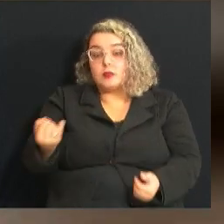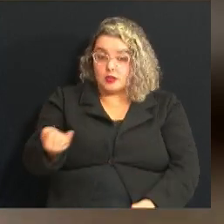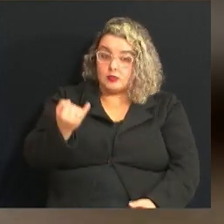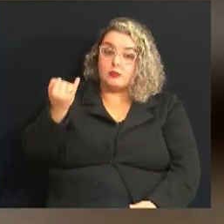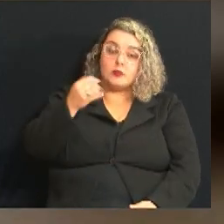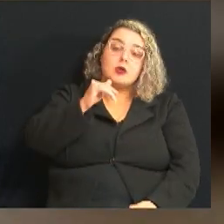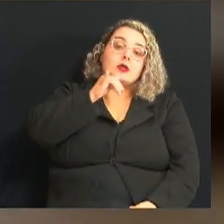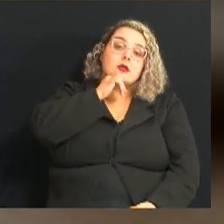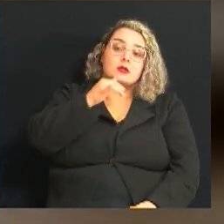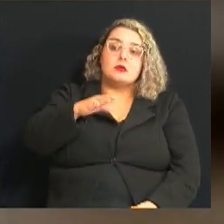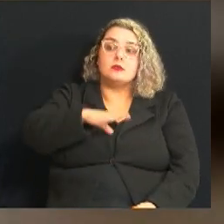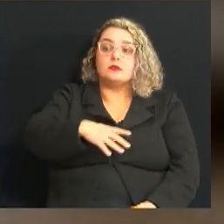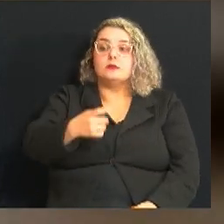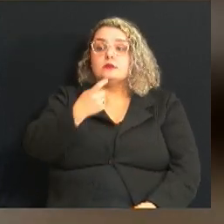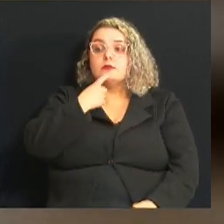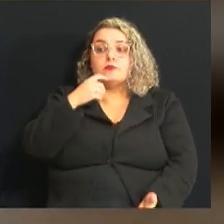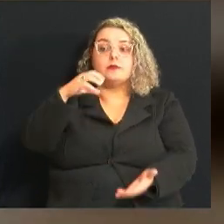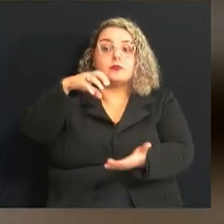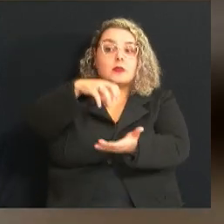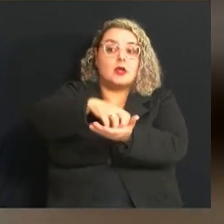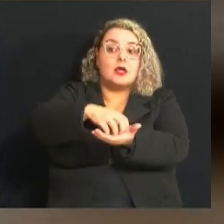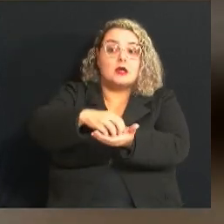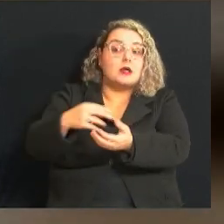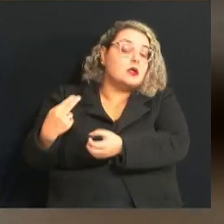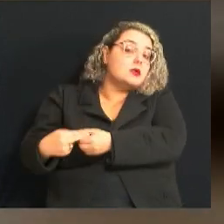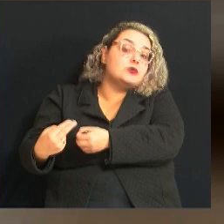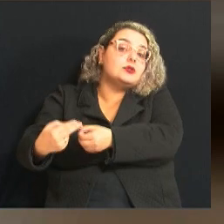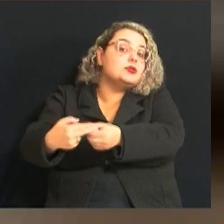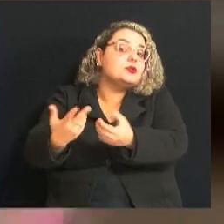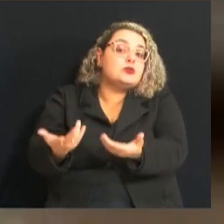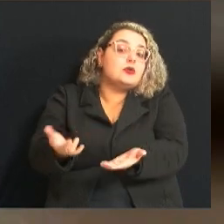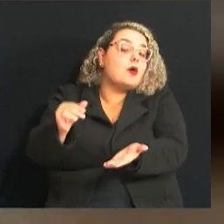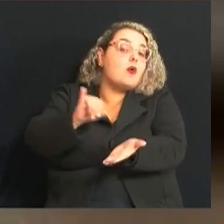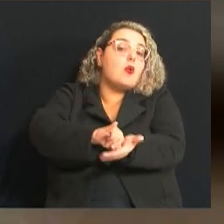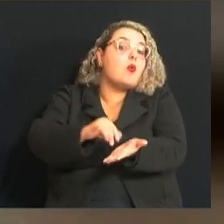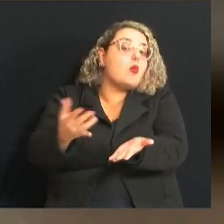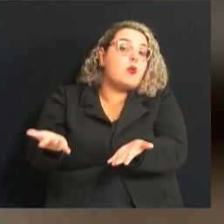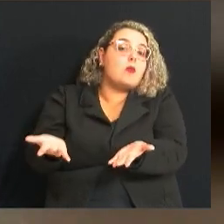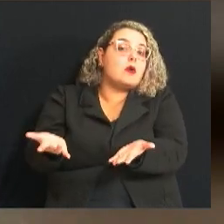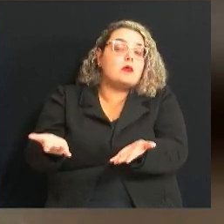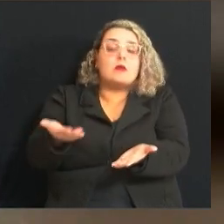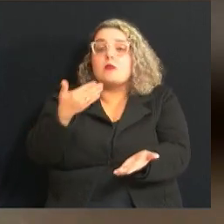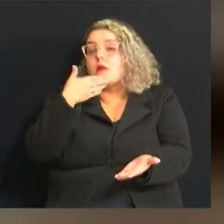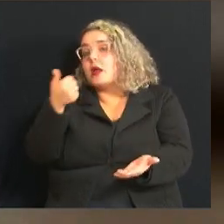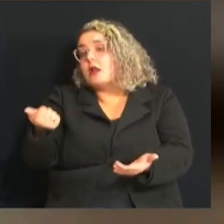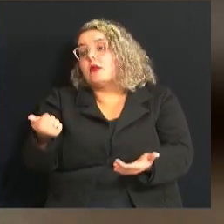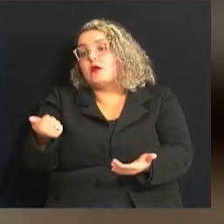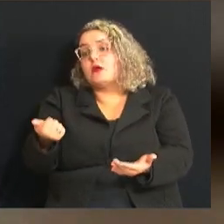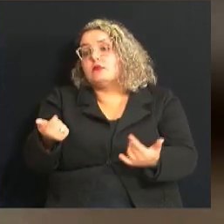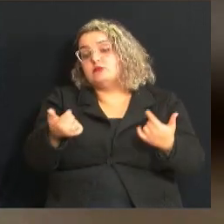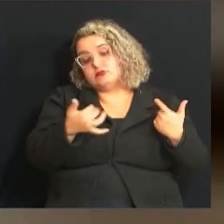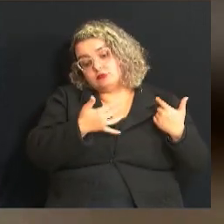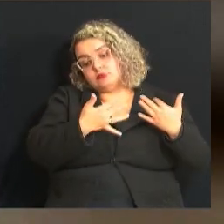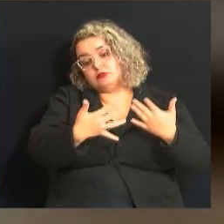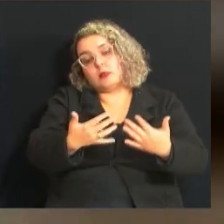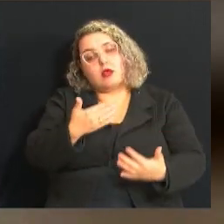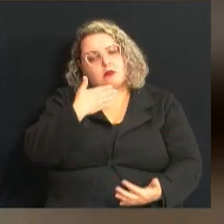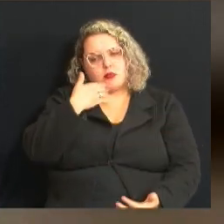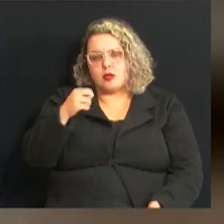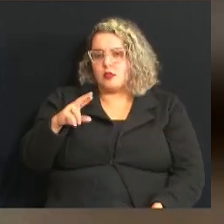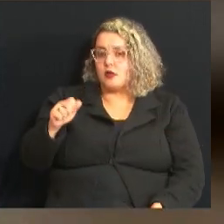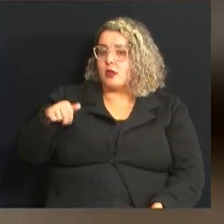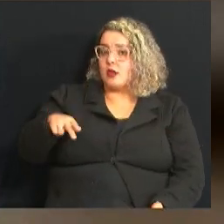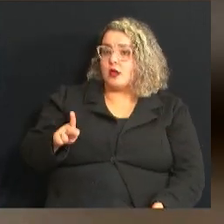exemplo, Campinas é a sede da Unicamp, uma das melhores, e em alguns anos, a melhor do ranking das